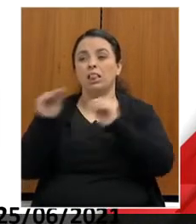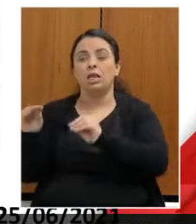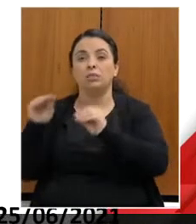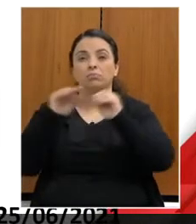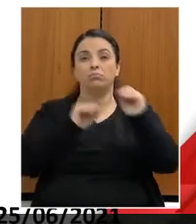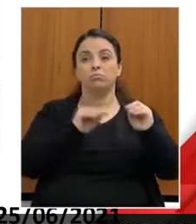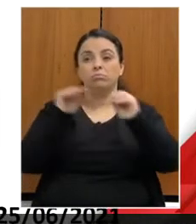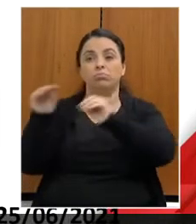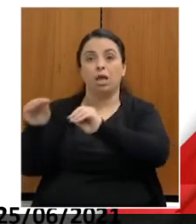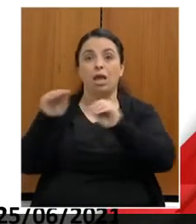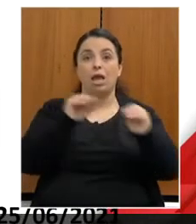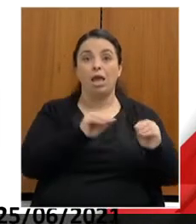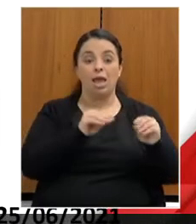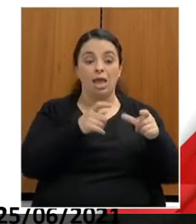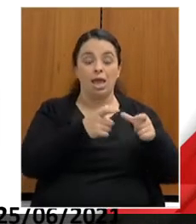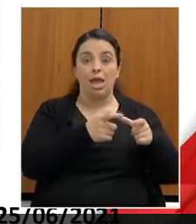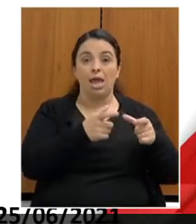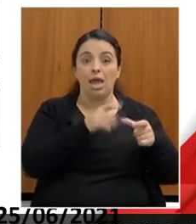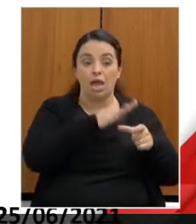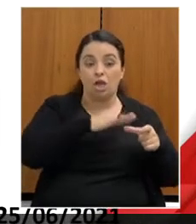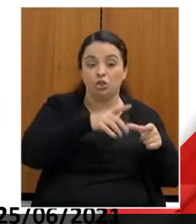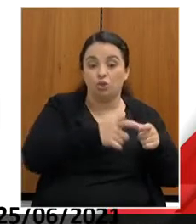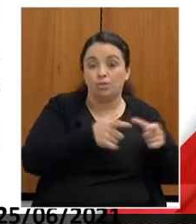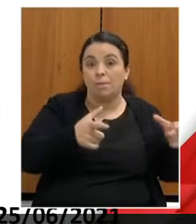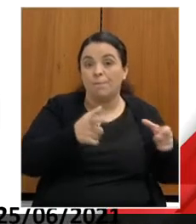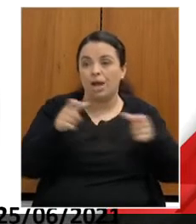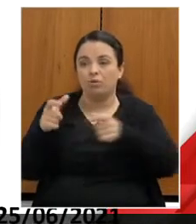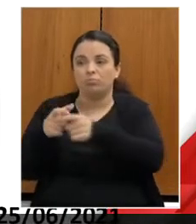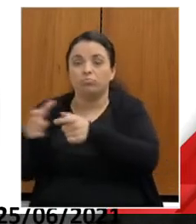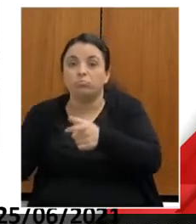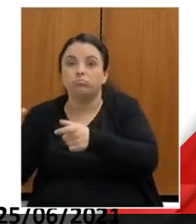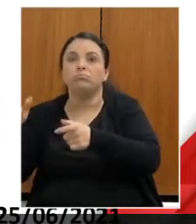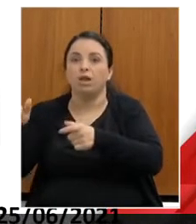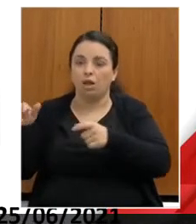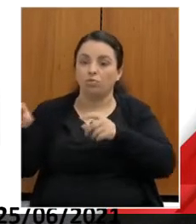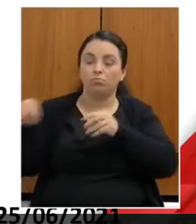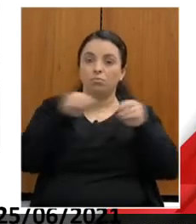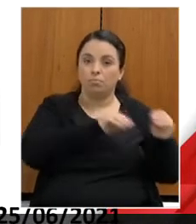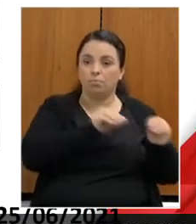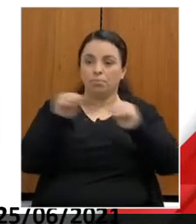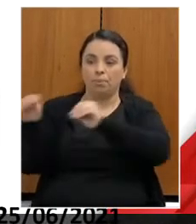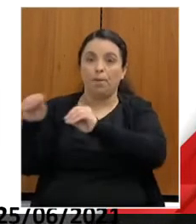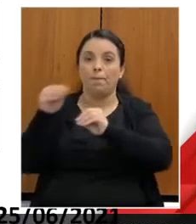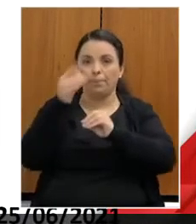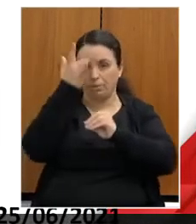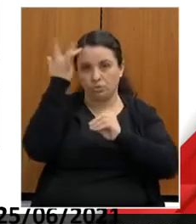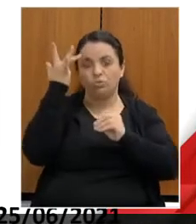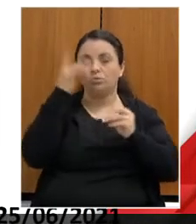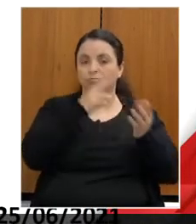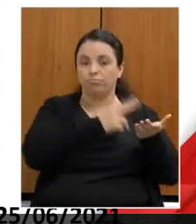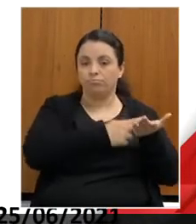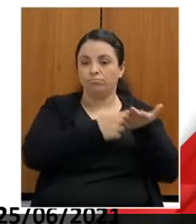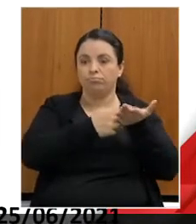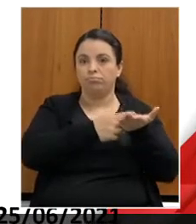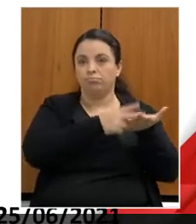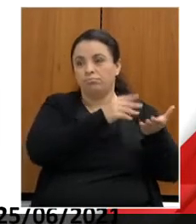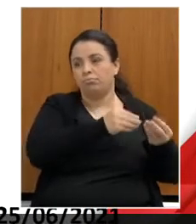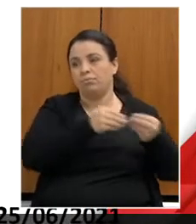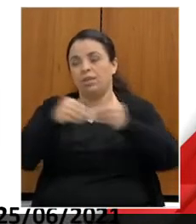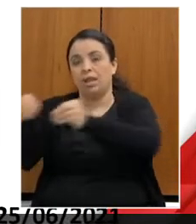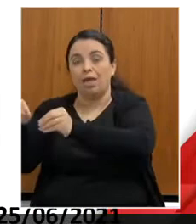-regiões. Não estamos considerando dentro da macro, entre macro-regiões. Mostrando o papel da regulação, o papel do